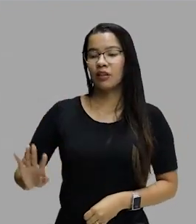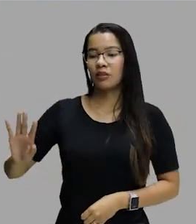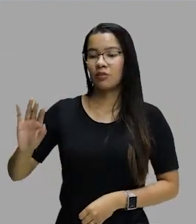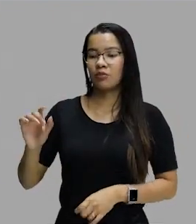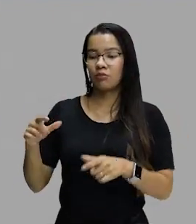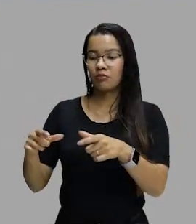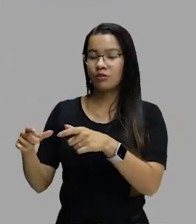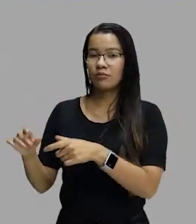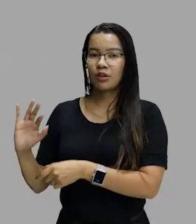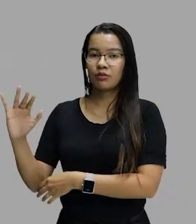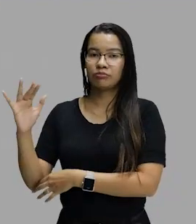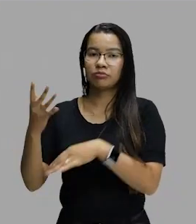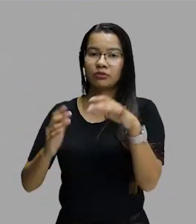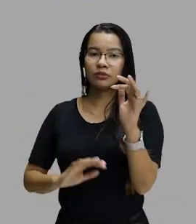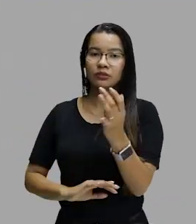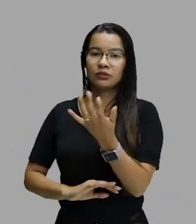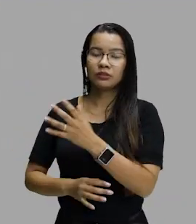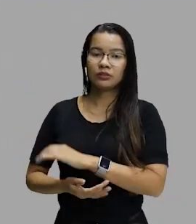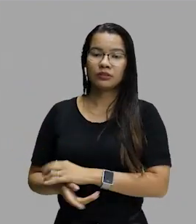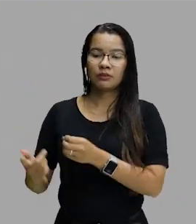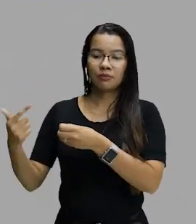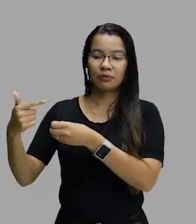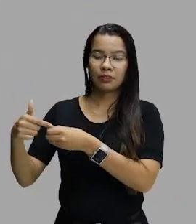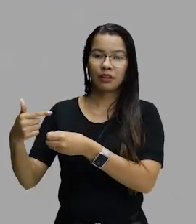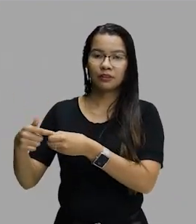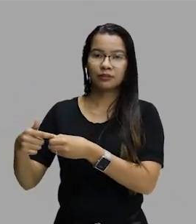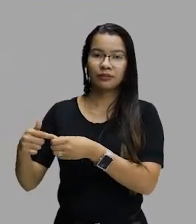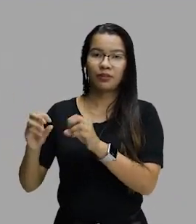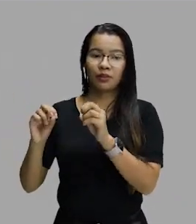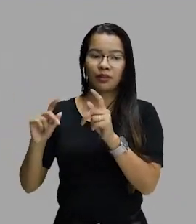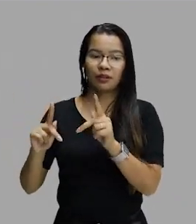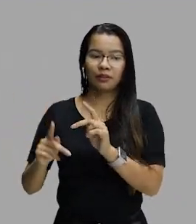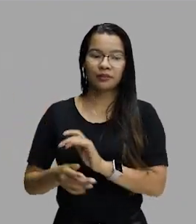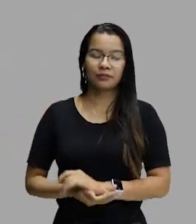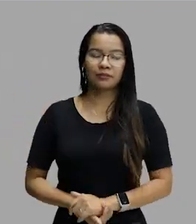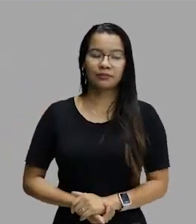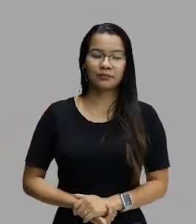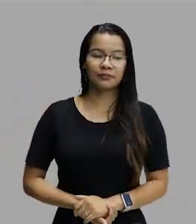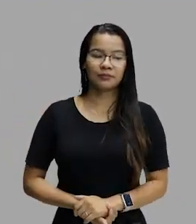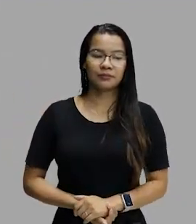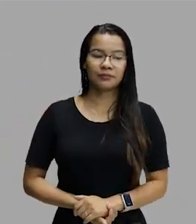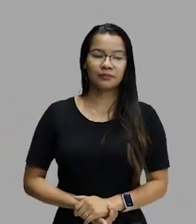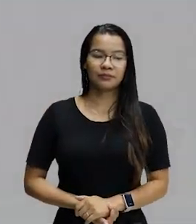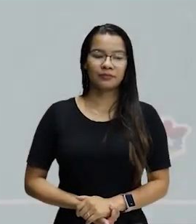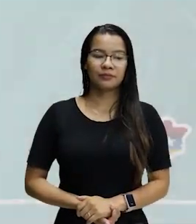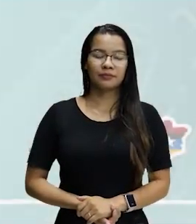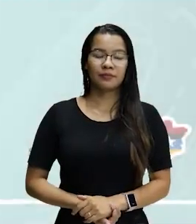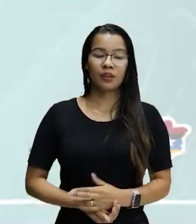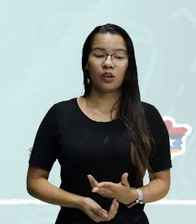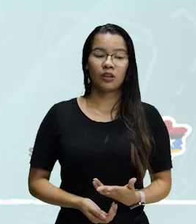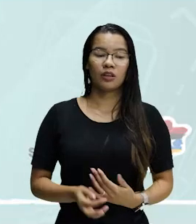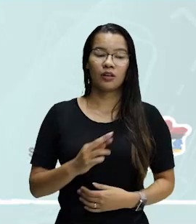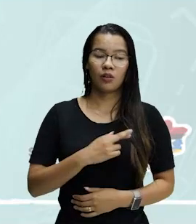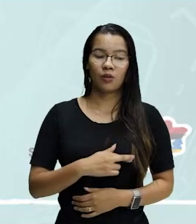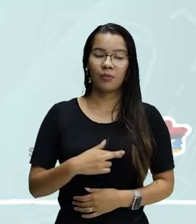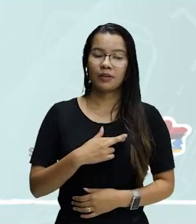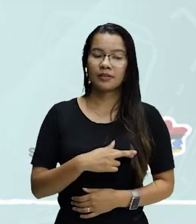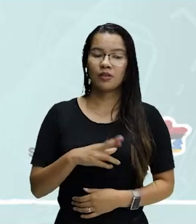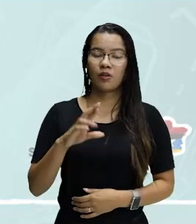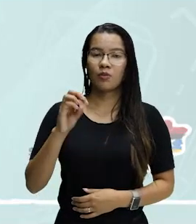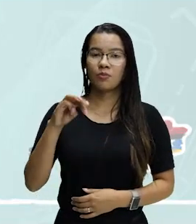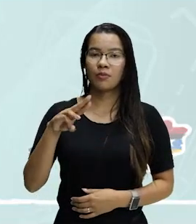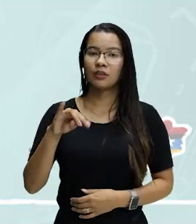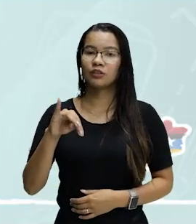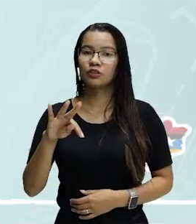o espaço é o interior. Tá certo? É, vamos lá. Romance